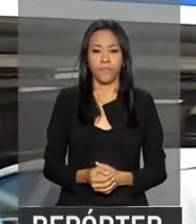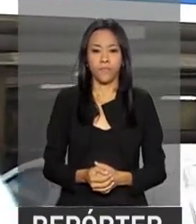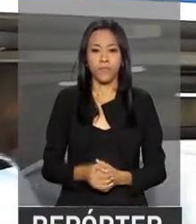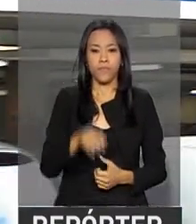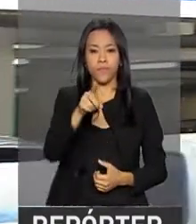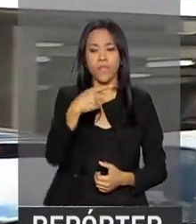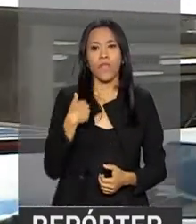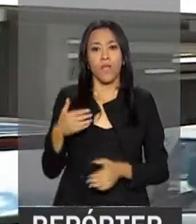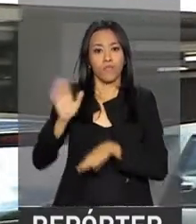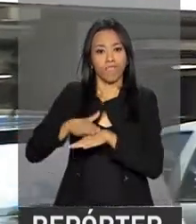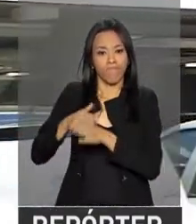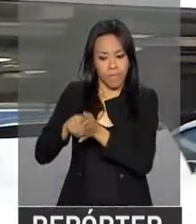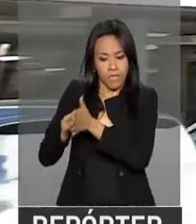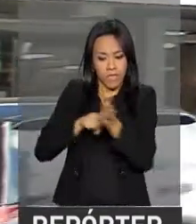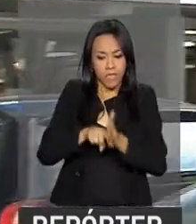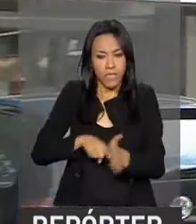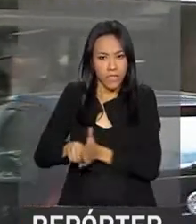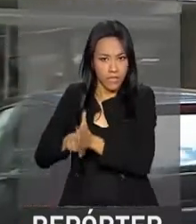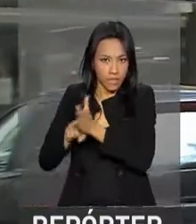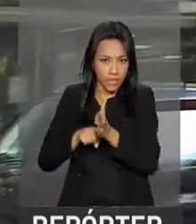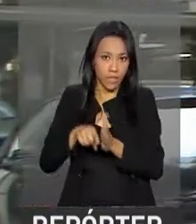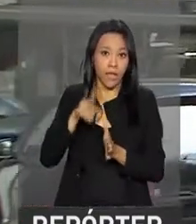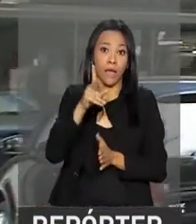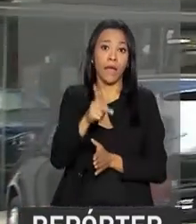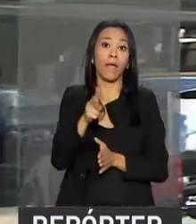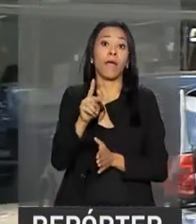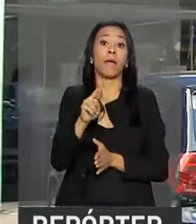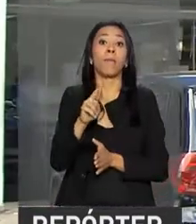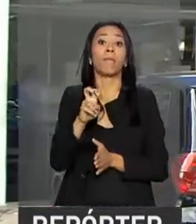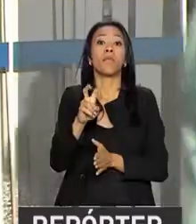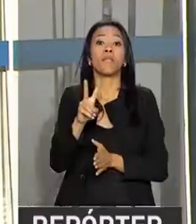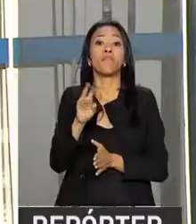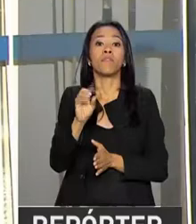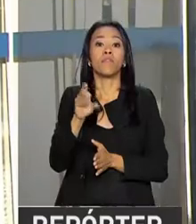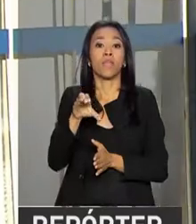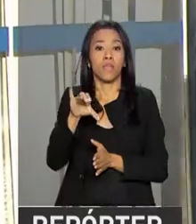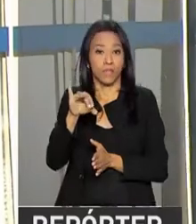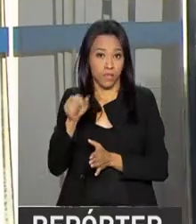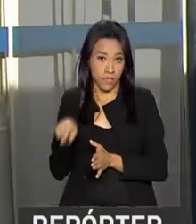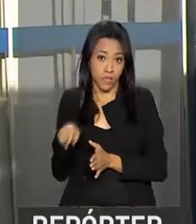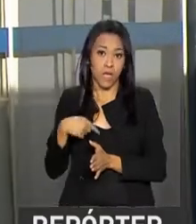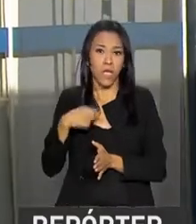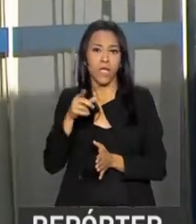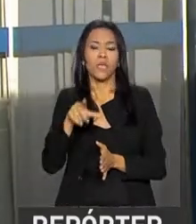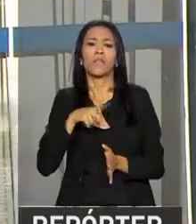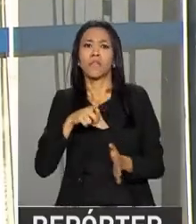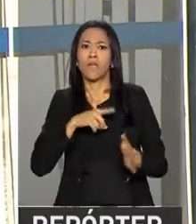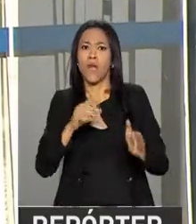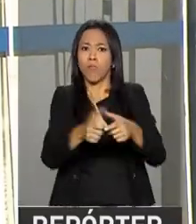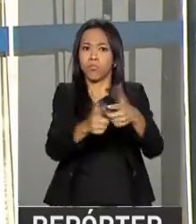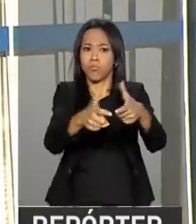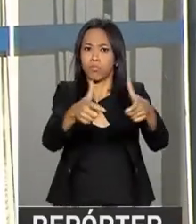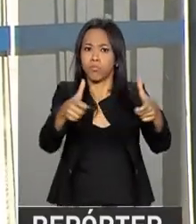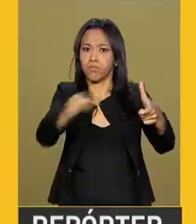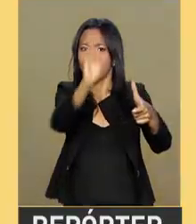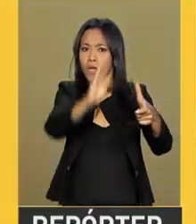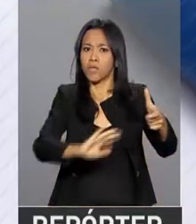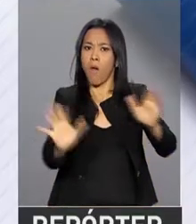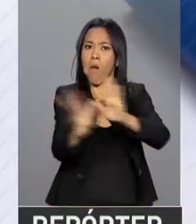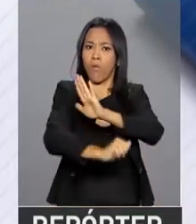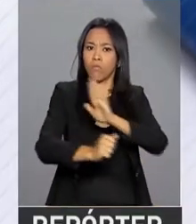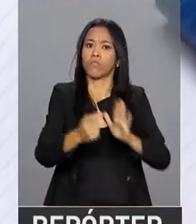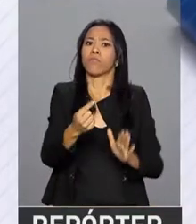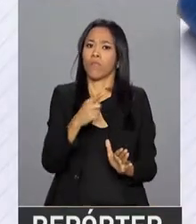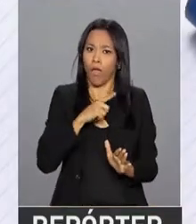levantamento da previdência social aponta que os golpes e fraudes contra pensionistas do inss vem crescendo no brasil de